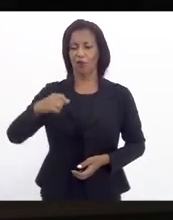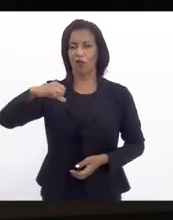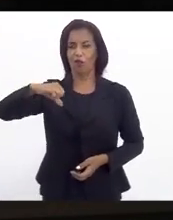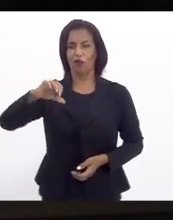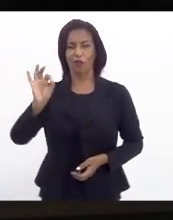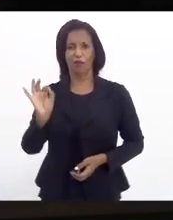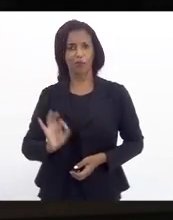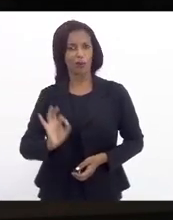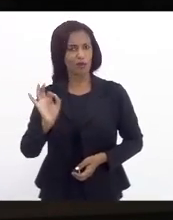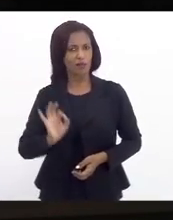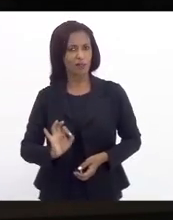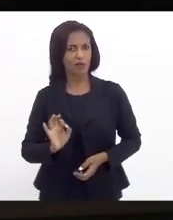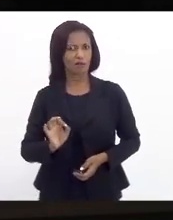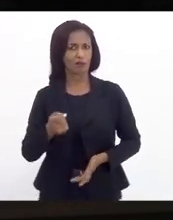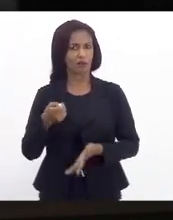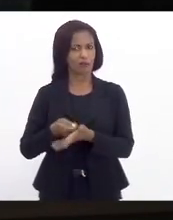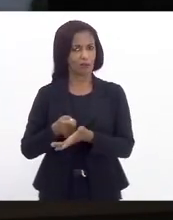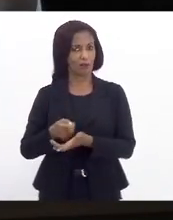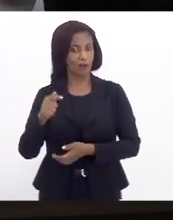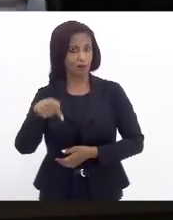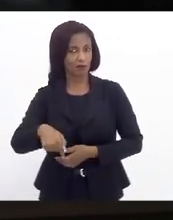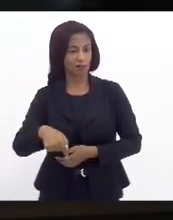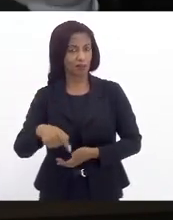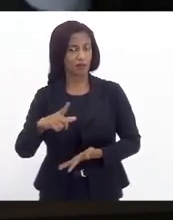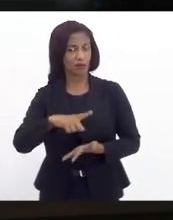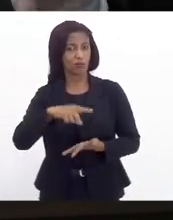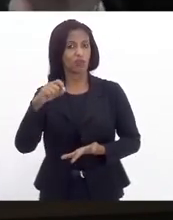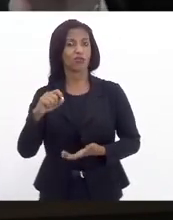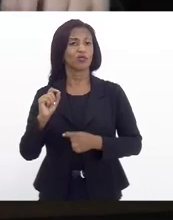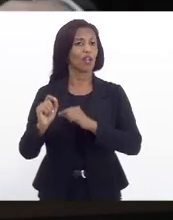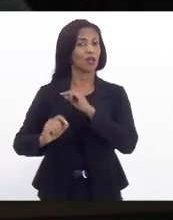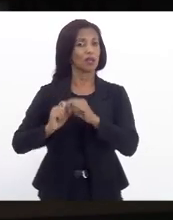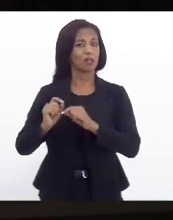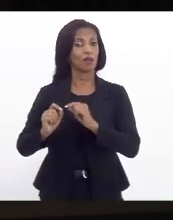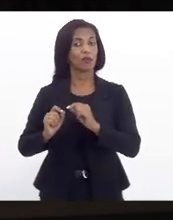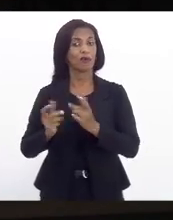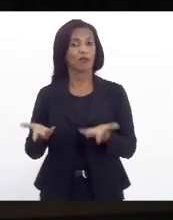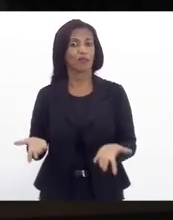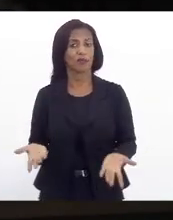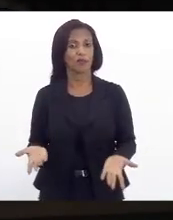% nos acordos firmados aqui. o destaque daqui a pouco vai virar